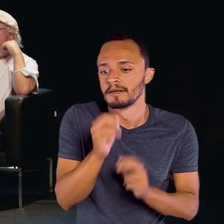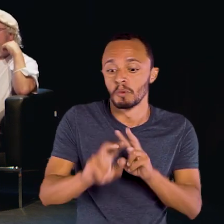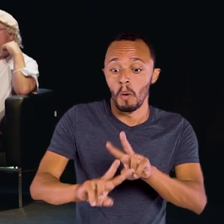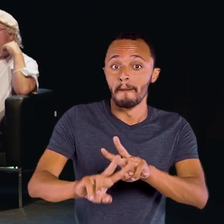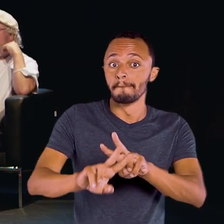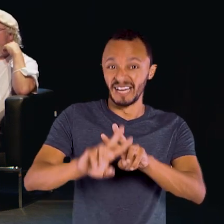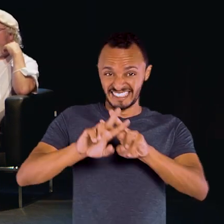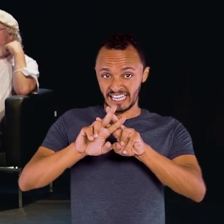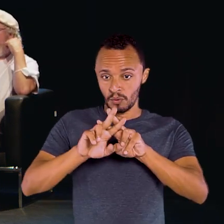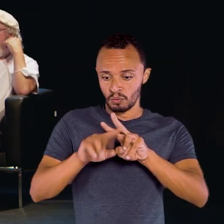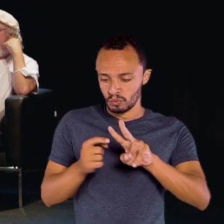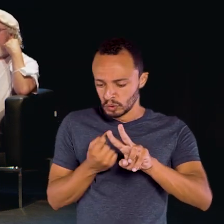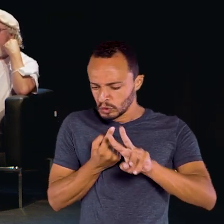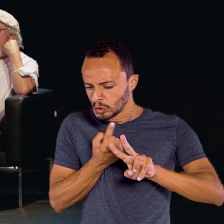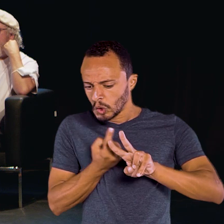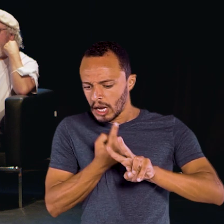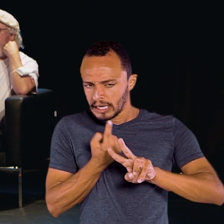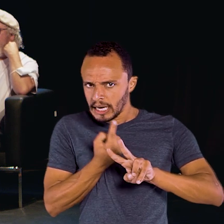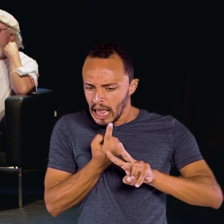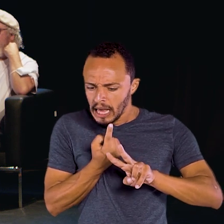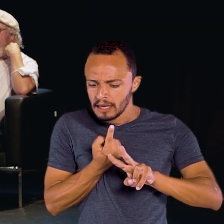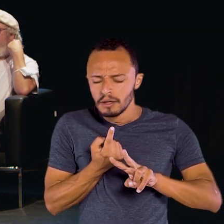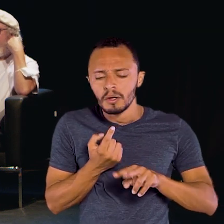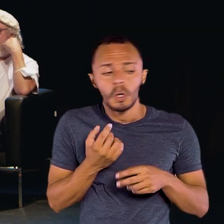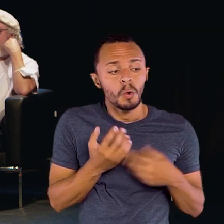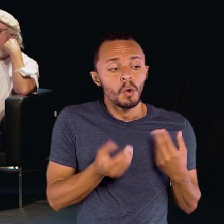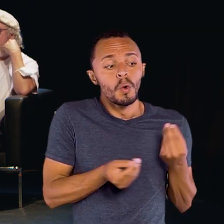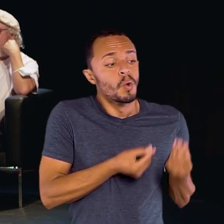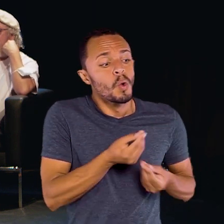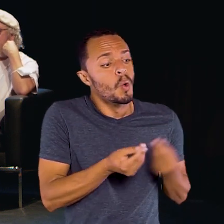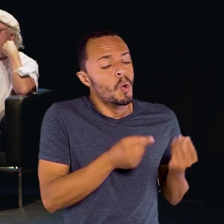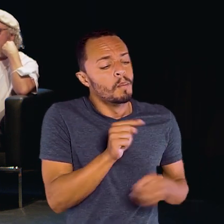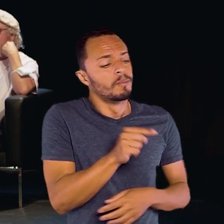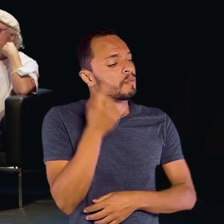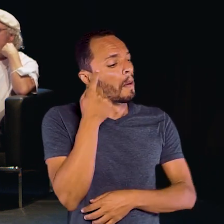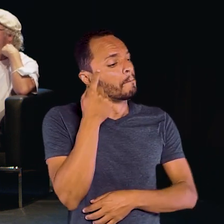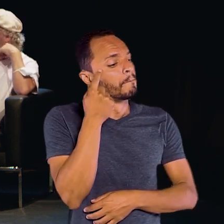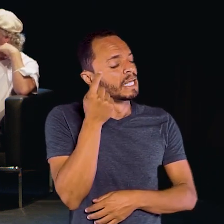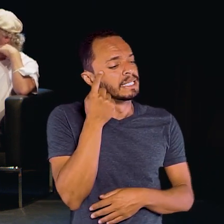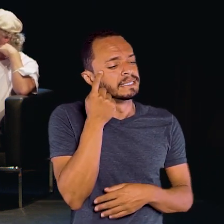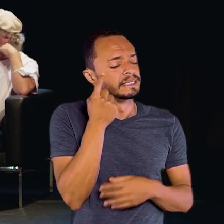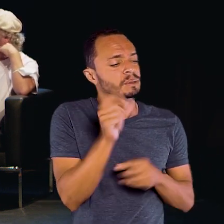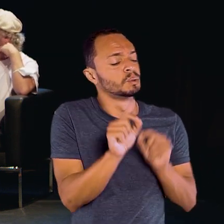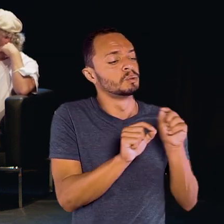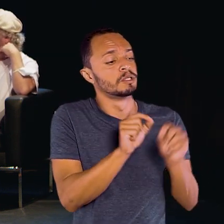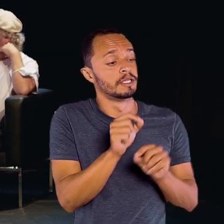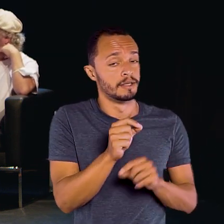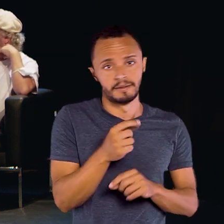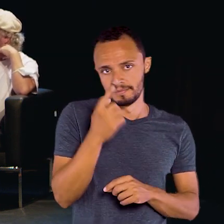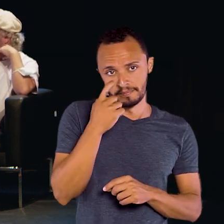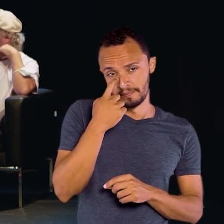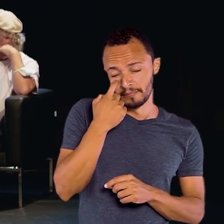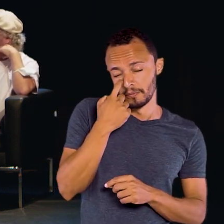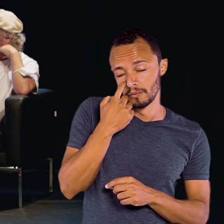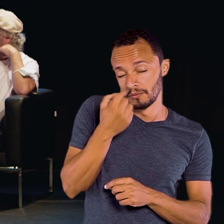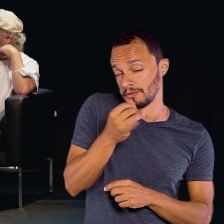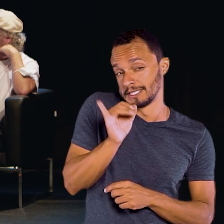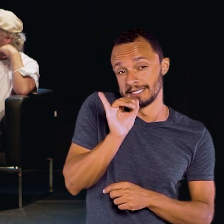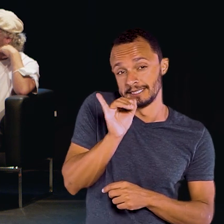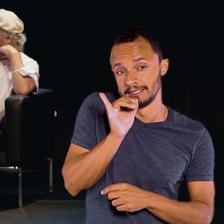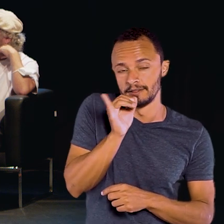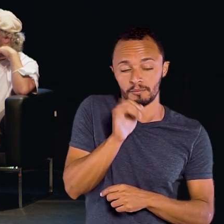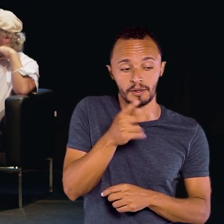saber o que te levou assim a pensar nesse livro no papel de uma empregada doméstica. A gente há pouco tempo, né,